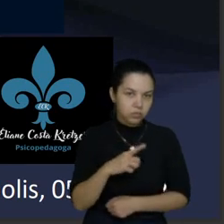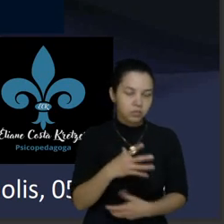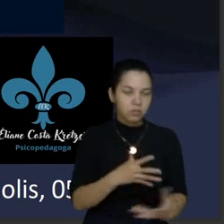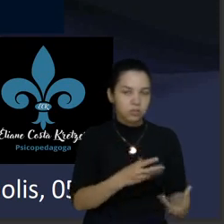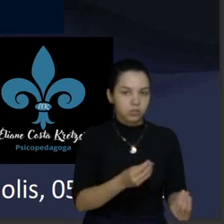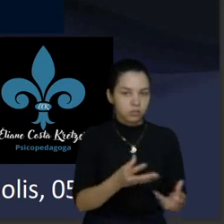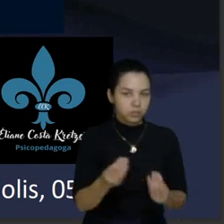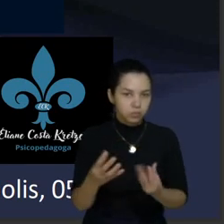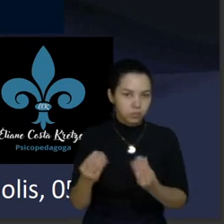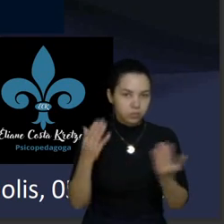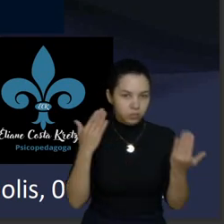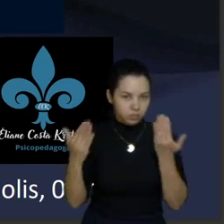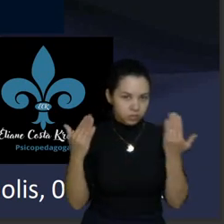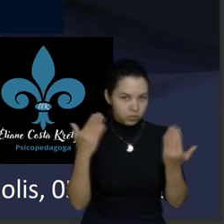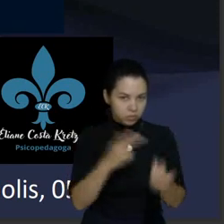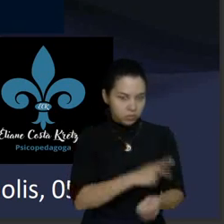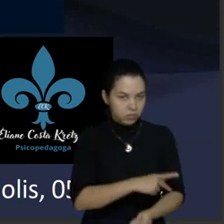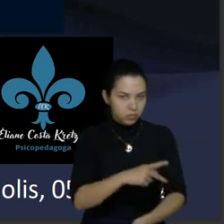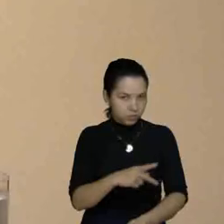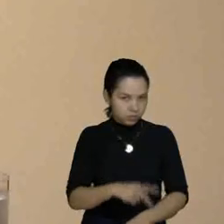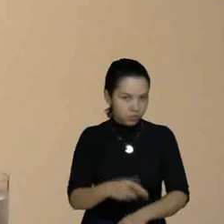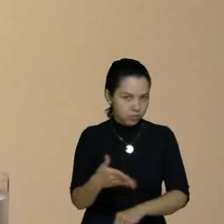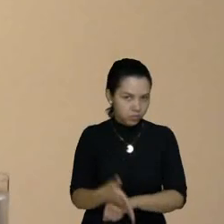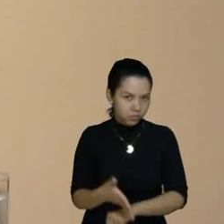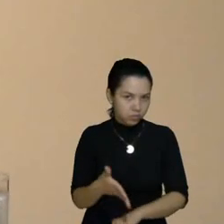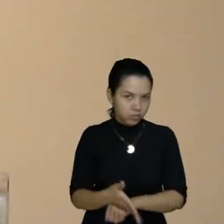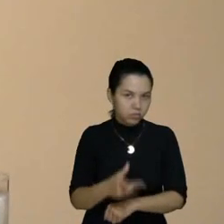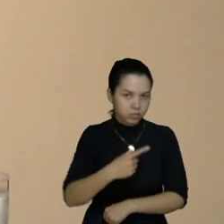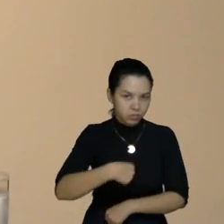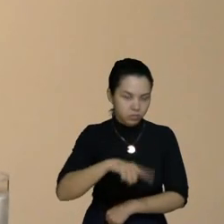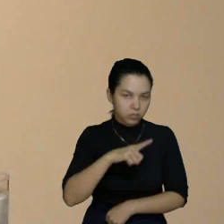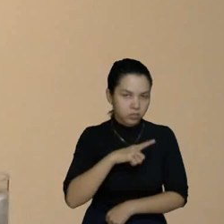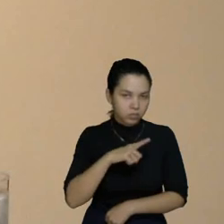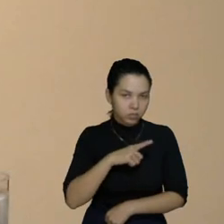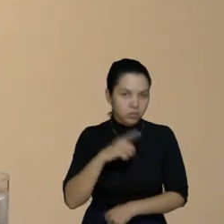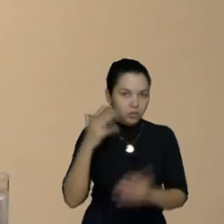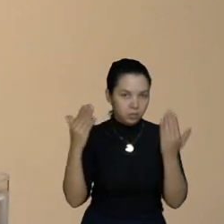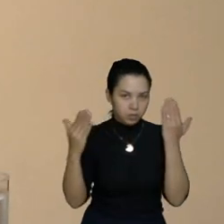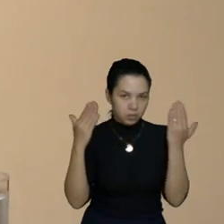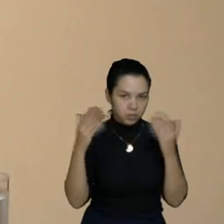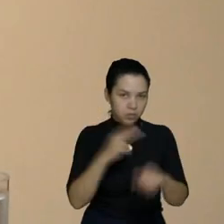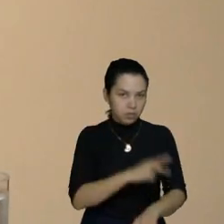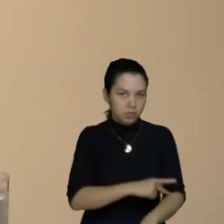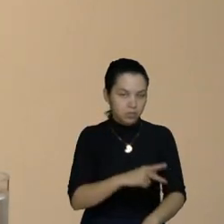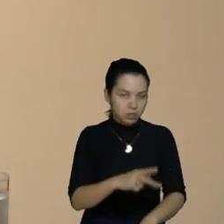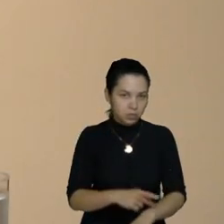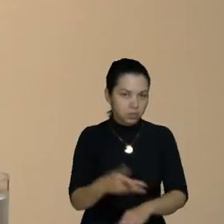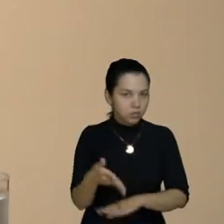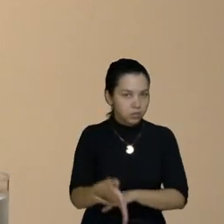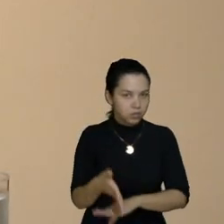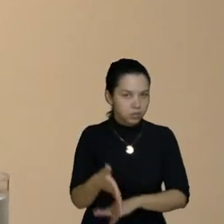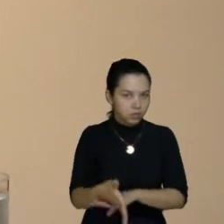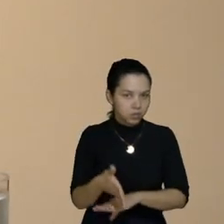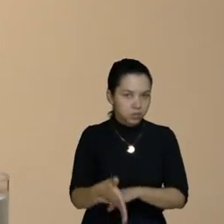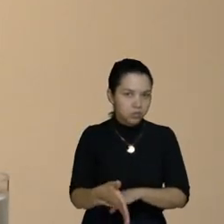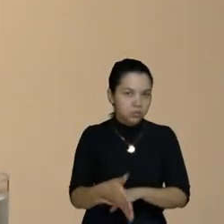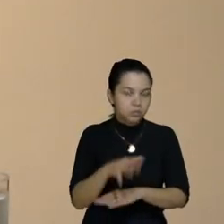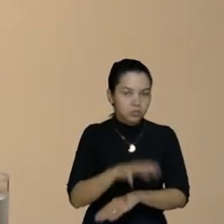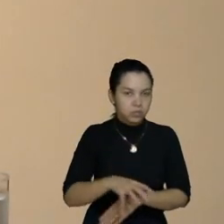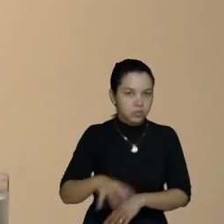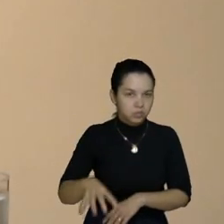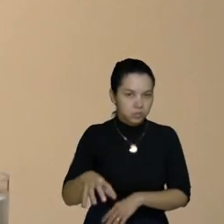psicopedagogos atuantes inclusive nós temos os psicopedagogos atuantes em vários